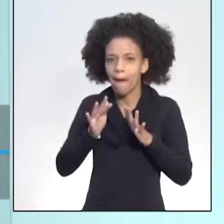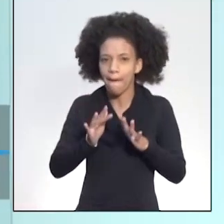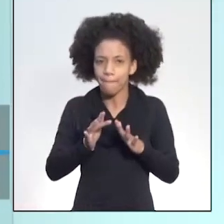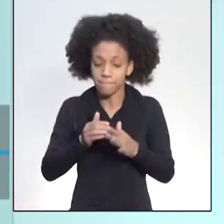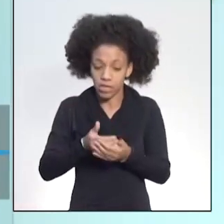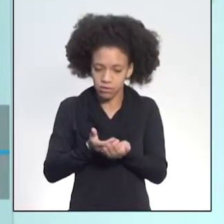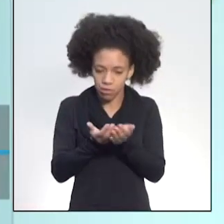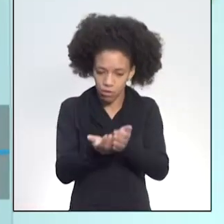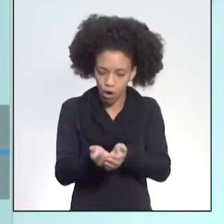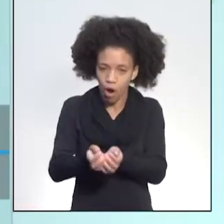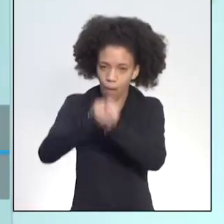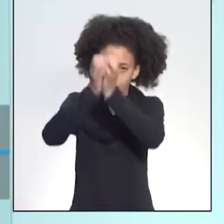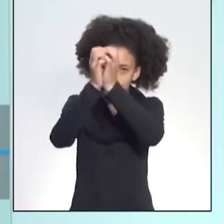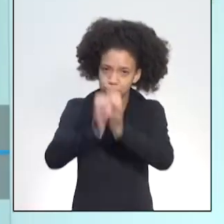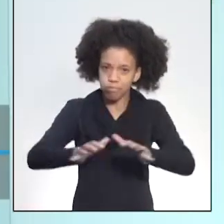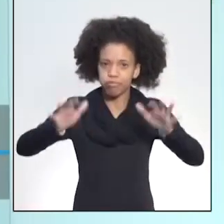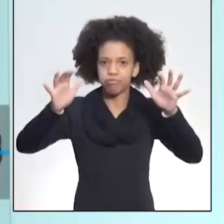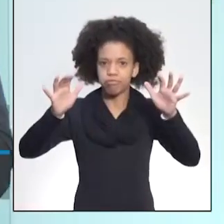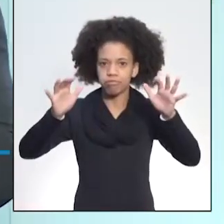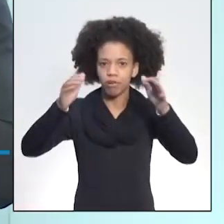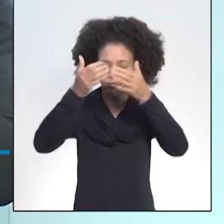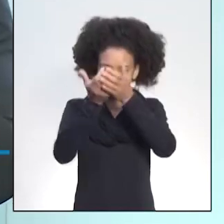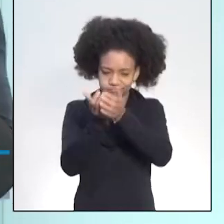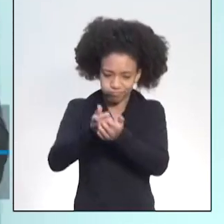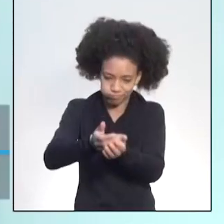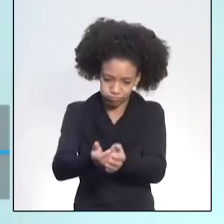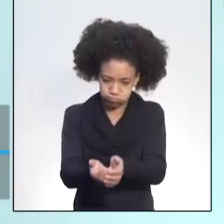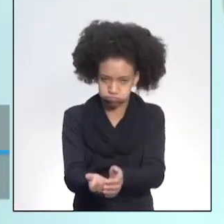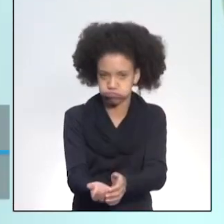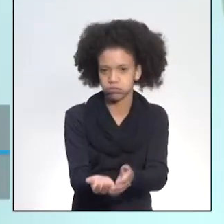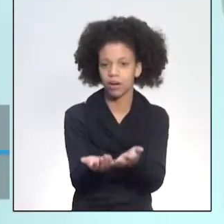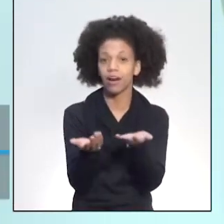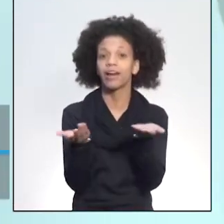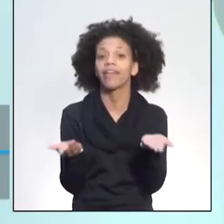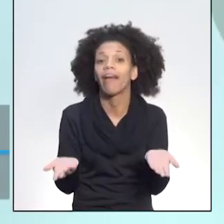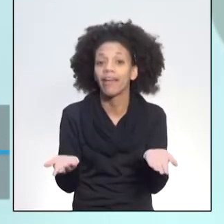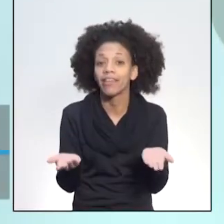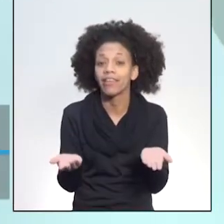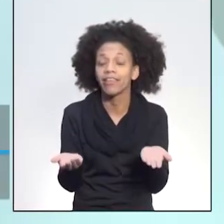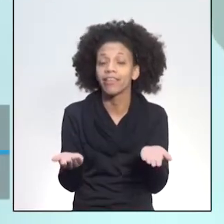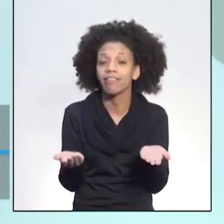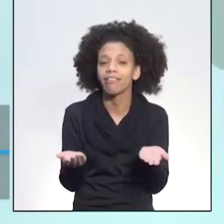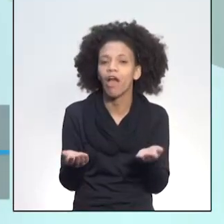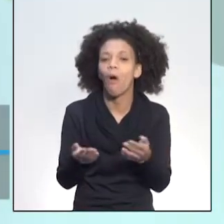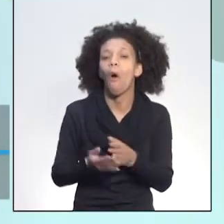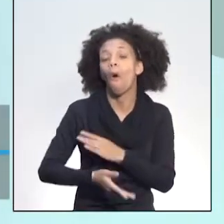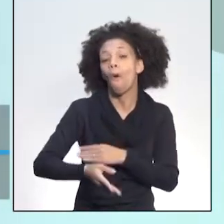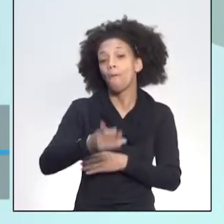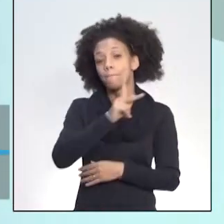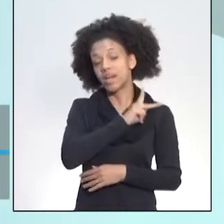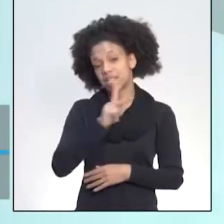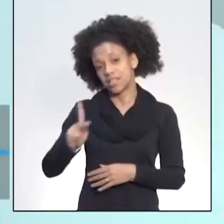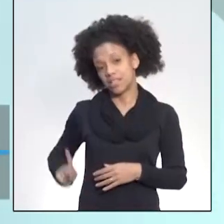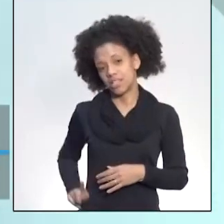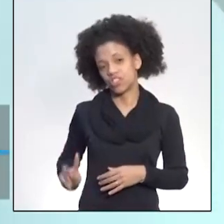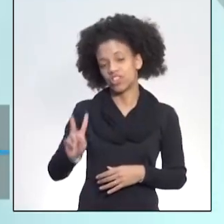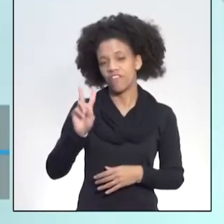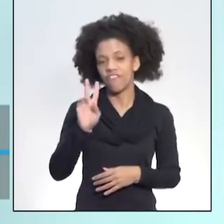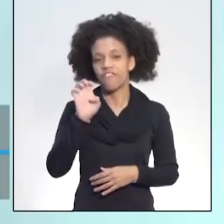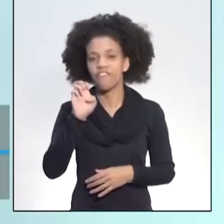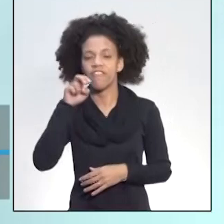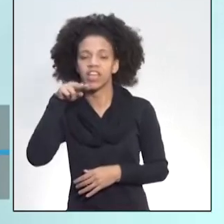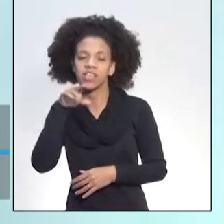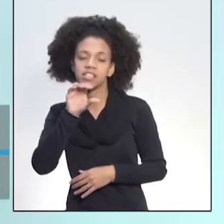foram torpedeados, afundados, e aí o presidente Venceslau Braz,